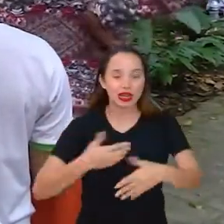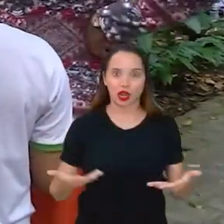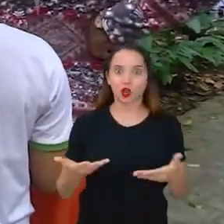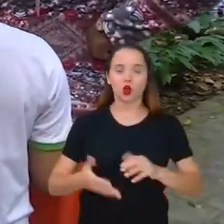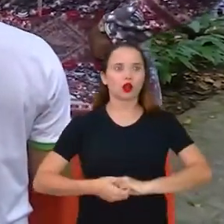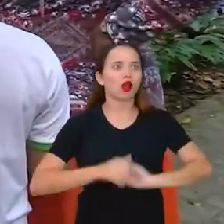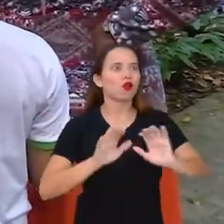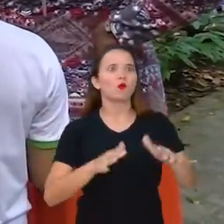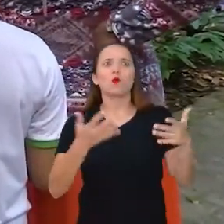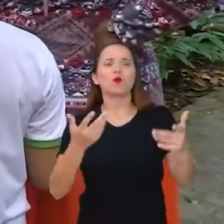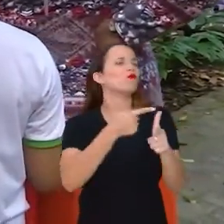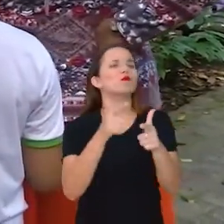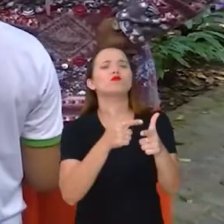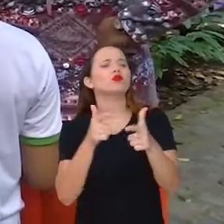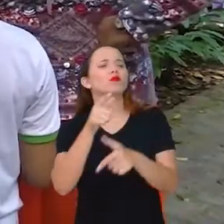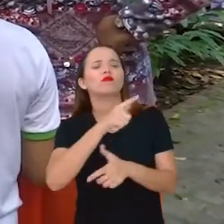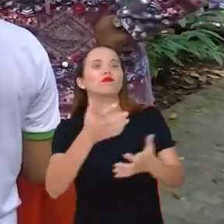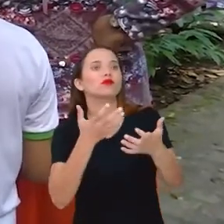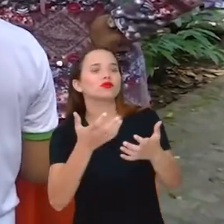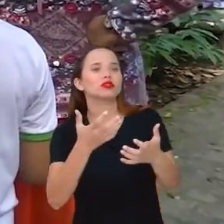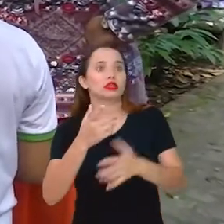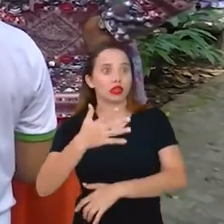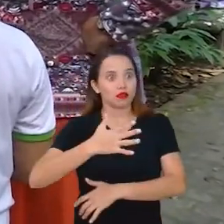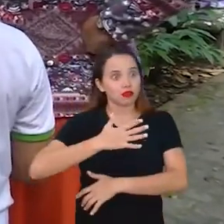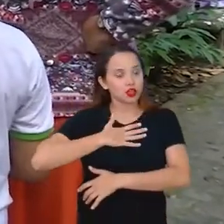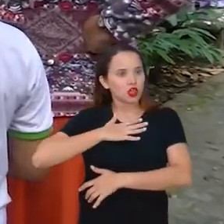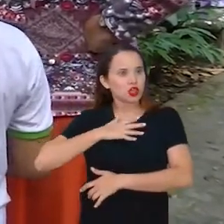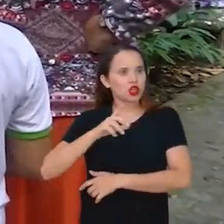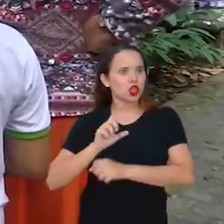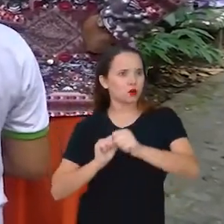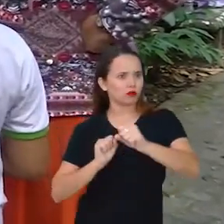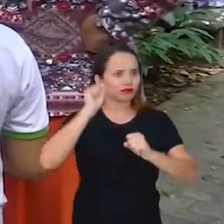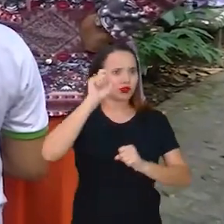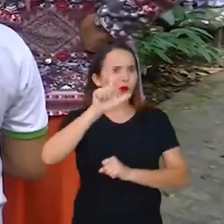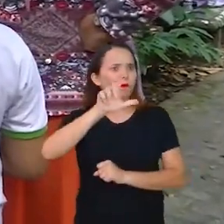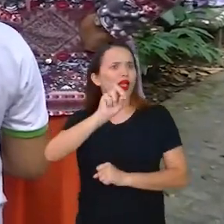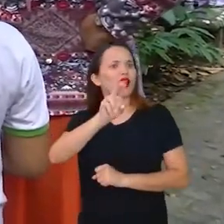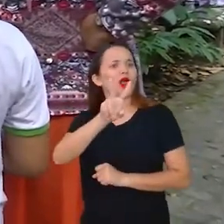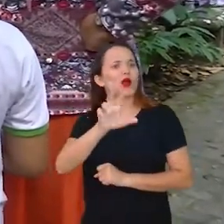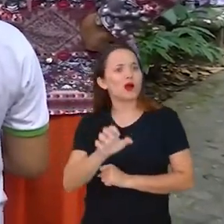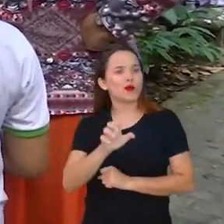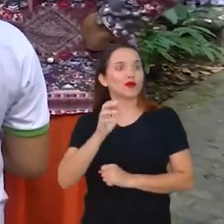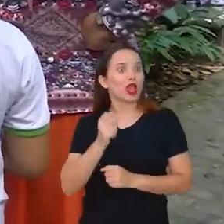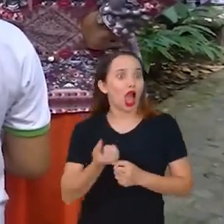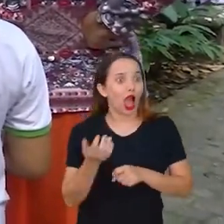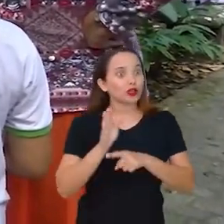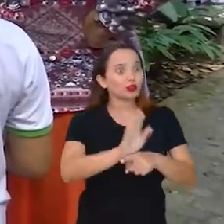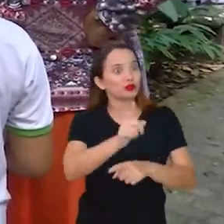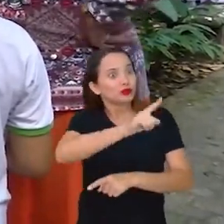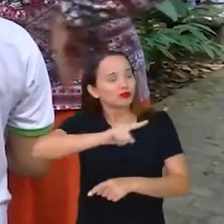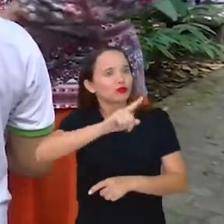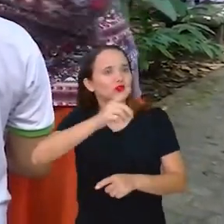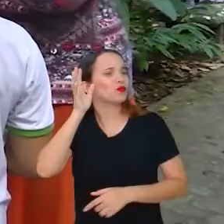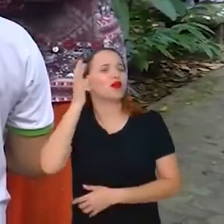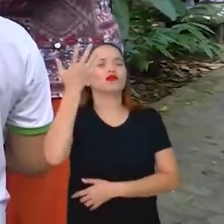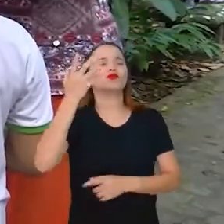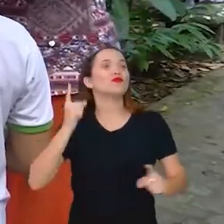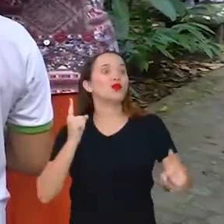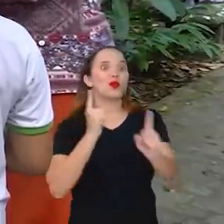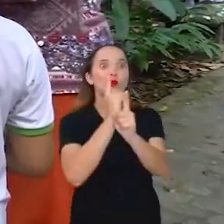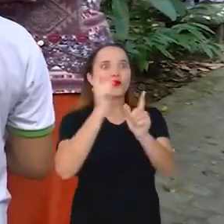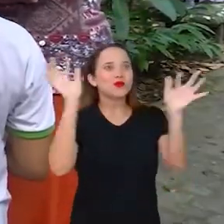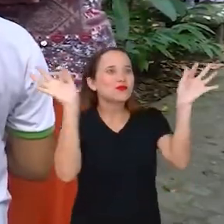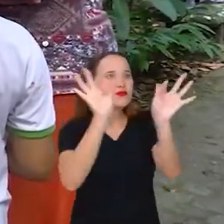qual é o problema que vocês querem que a super Love ajudem vocês a resolver para vocês encontrarem